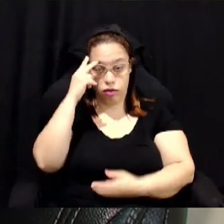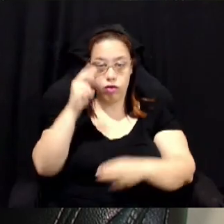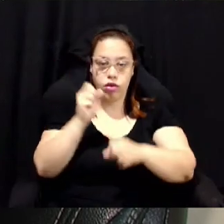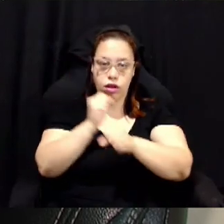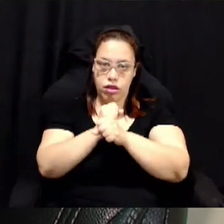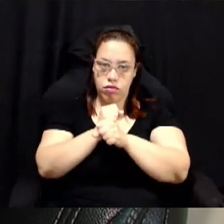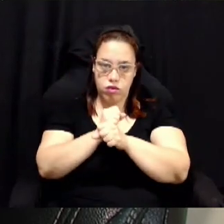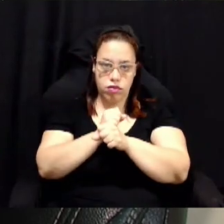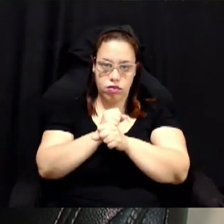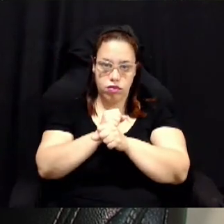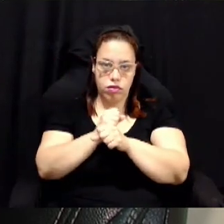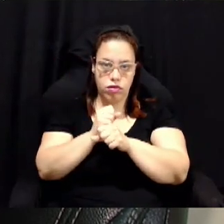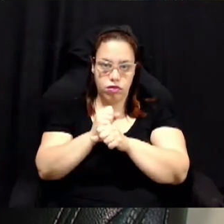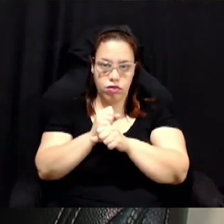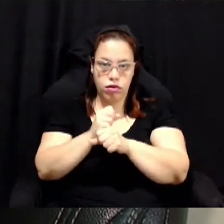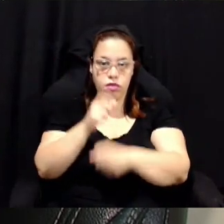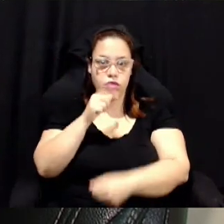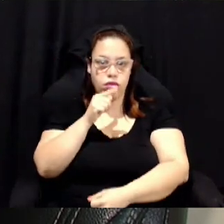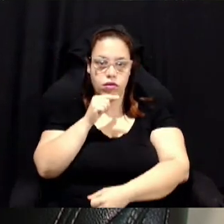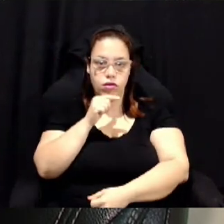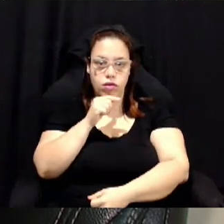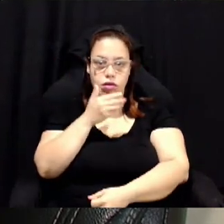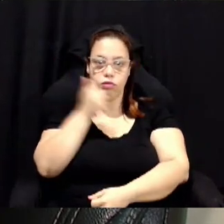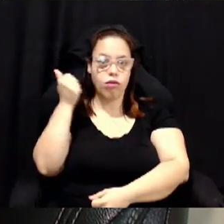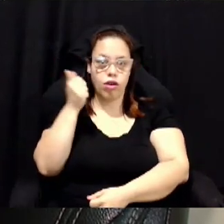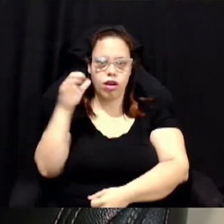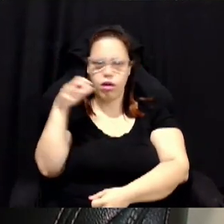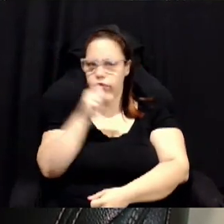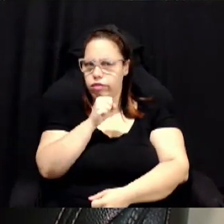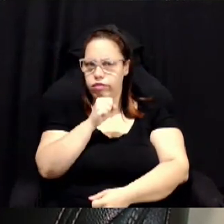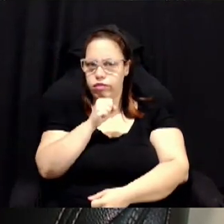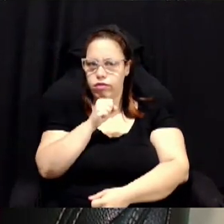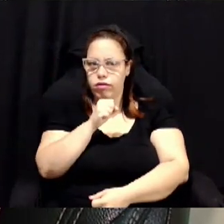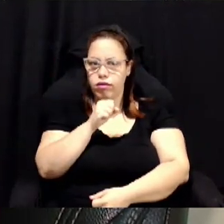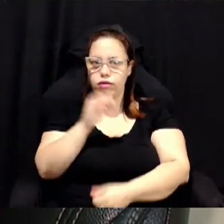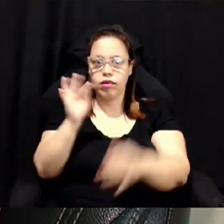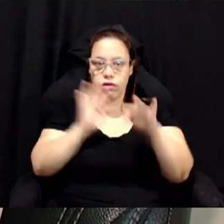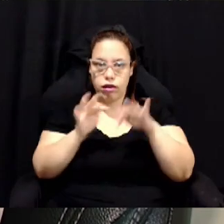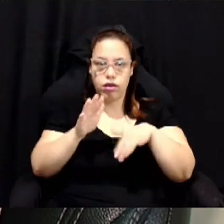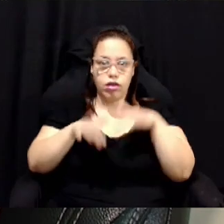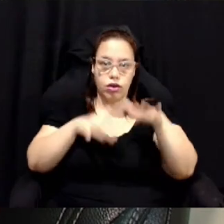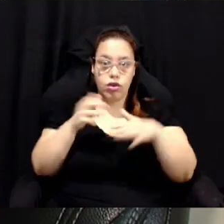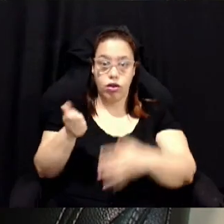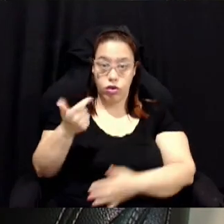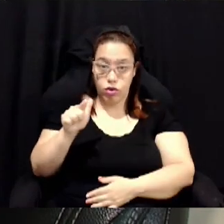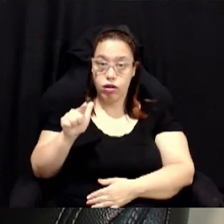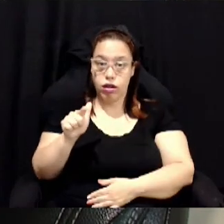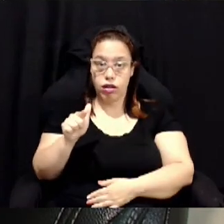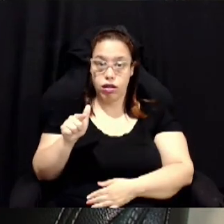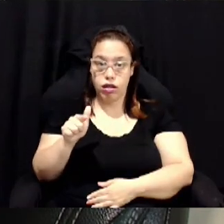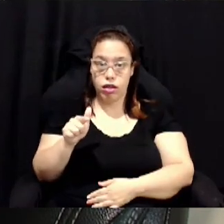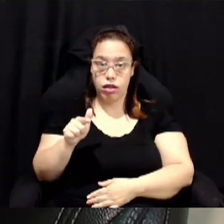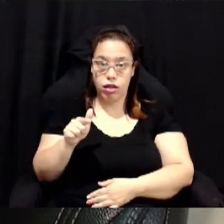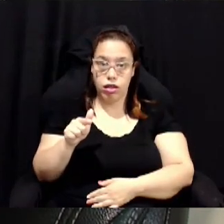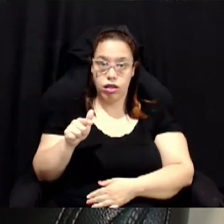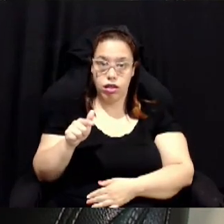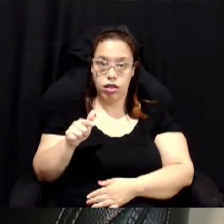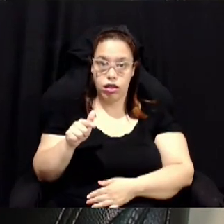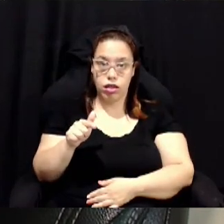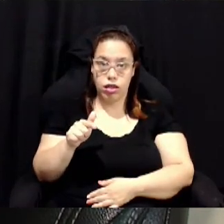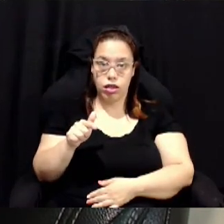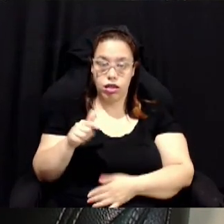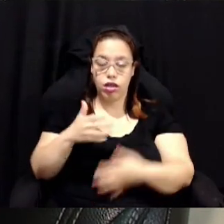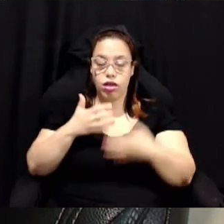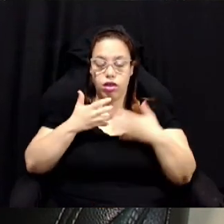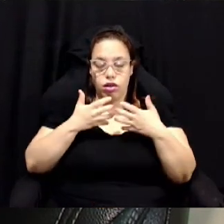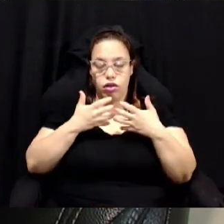descansou um pouquinho, tomou uma água, ele melhora rapidinho e já está feliz querendo ir de novo, querendo continuar. Se ele estiver já em exaustão, você